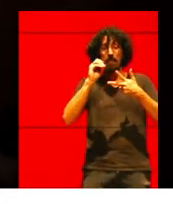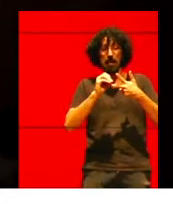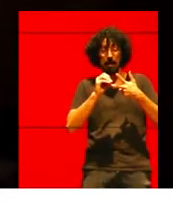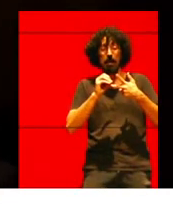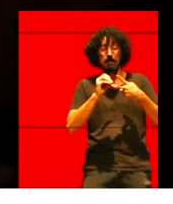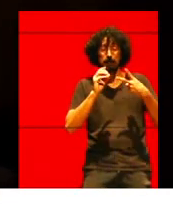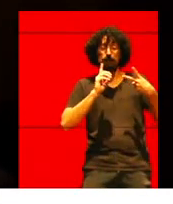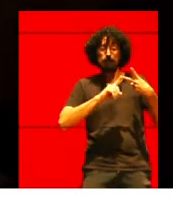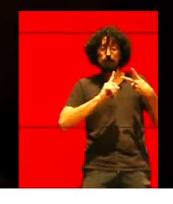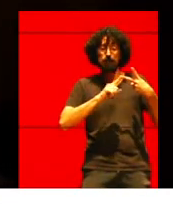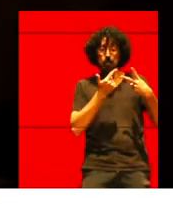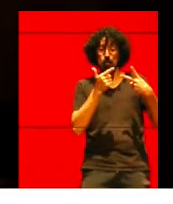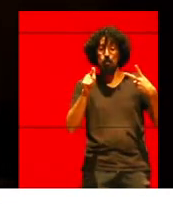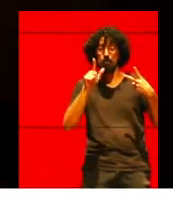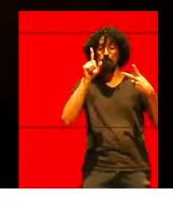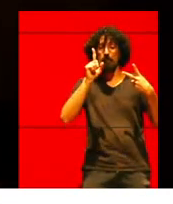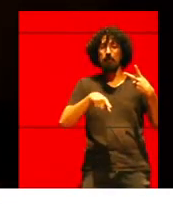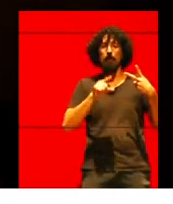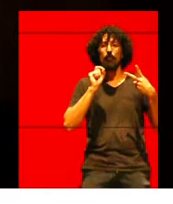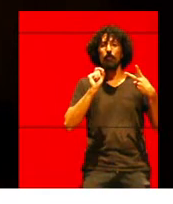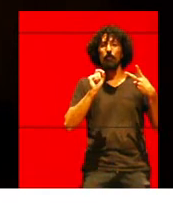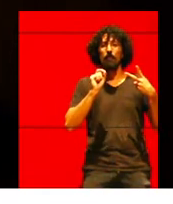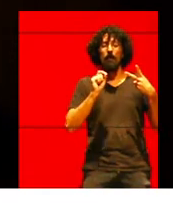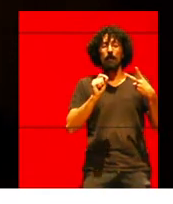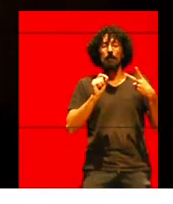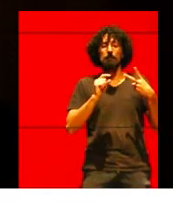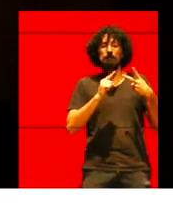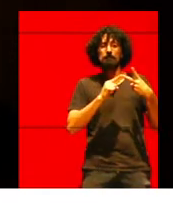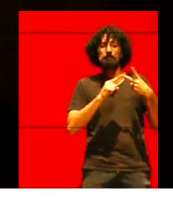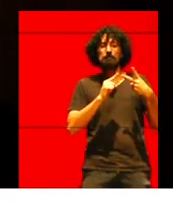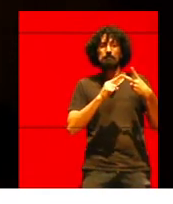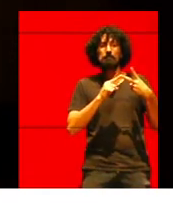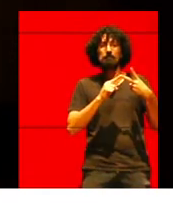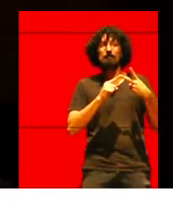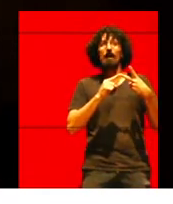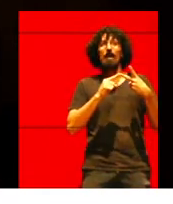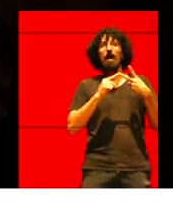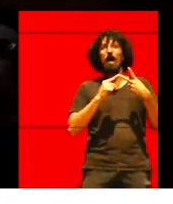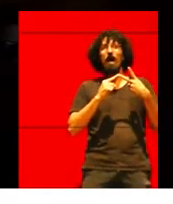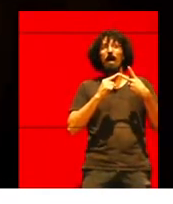química, né, que sempre cai no Enem, é a parte de cálculo